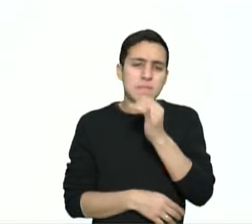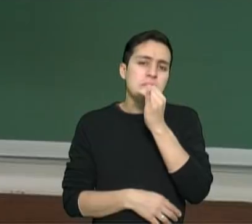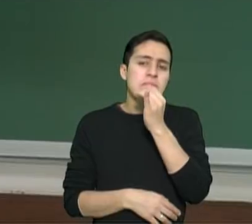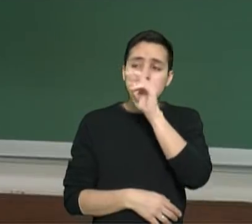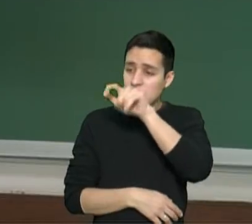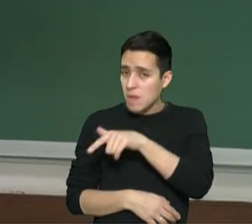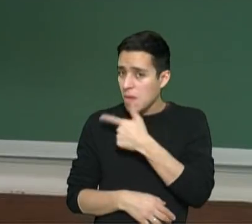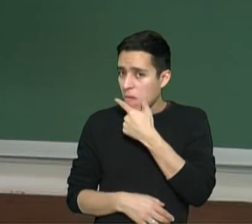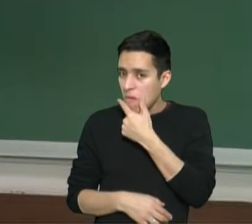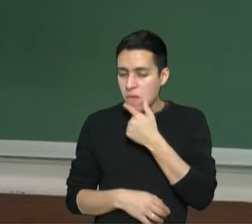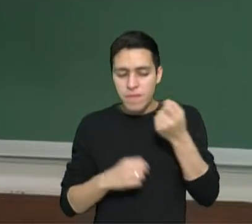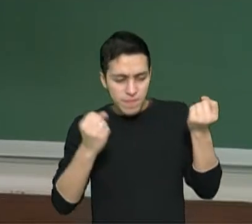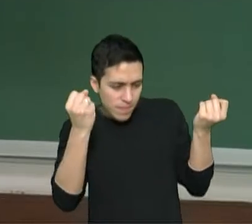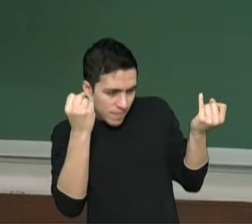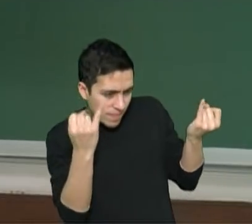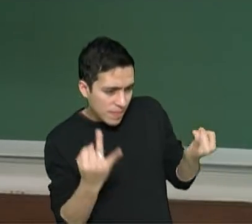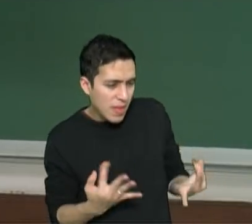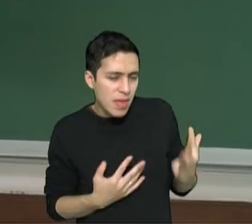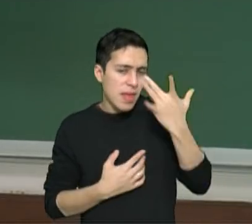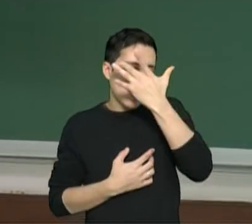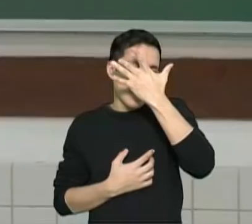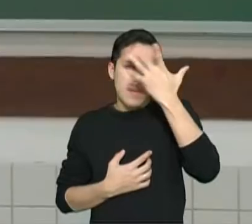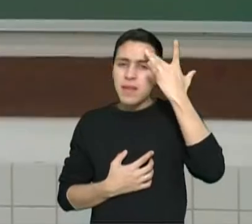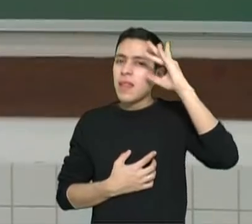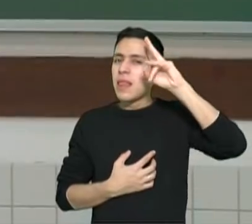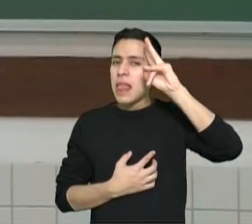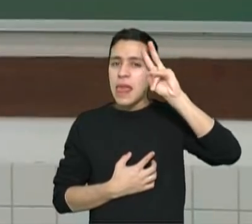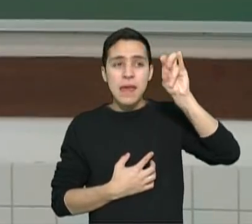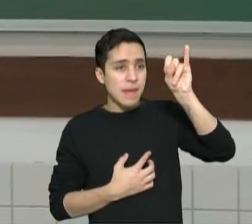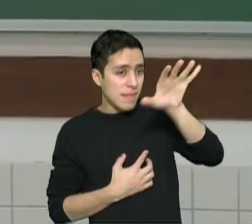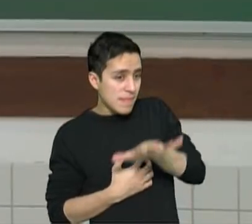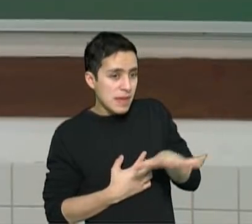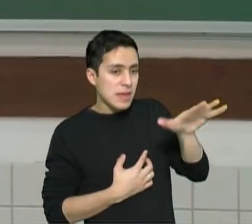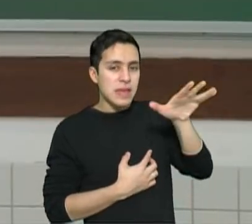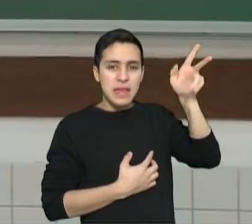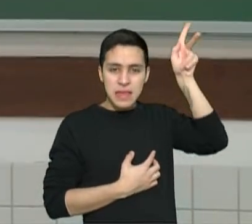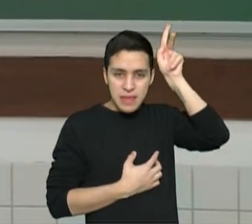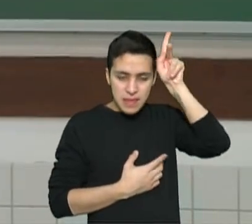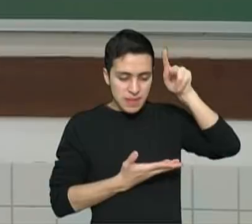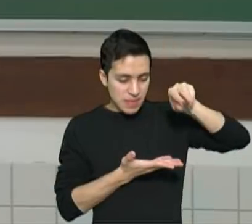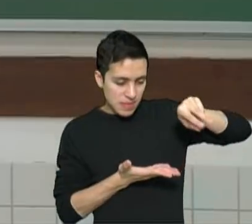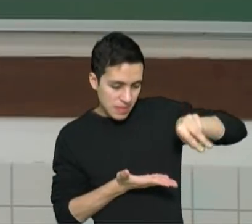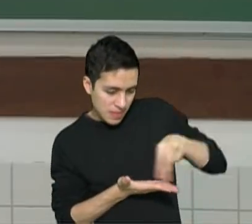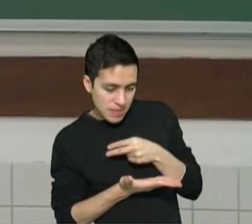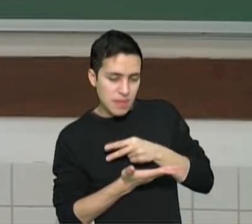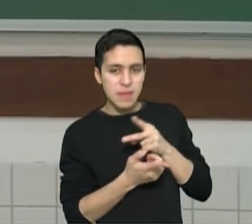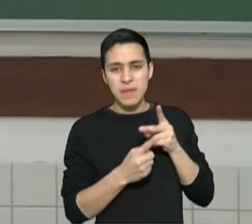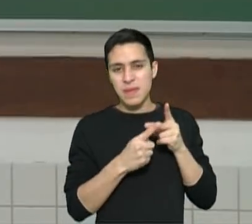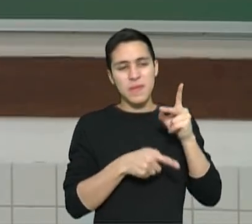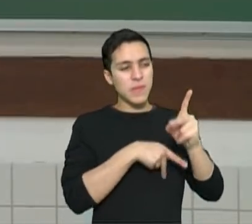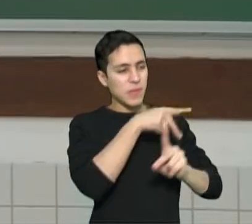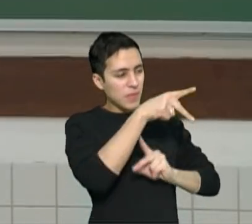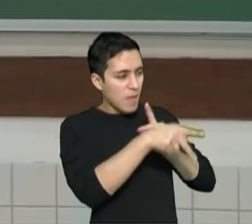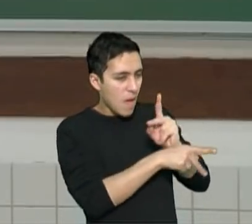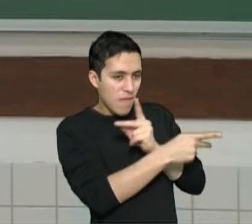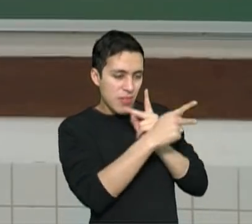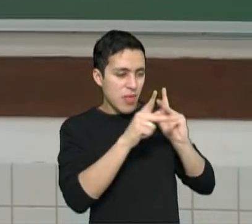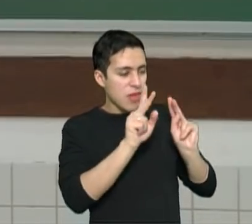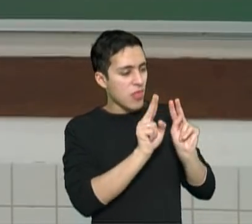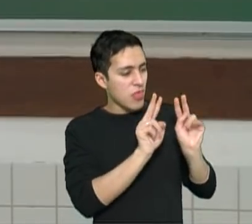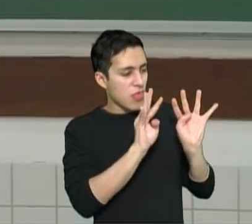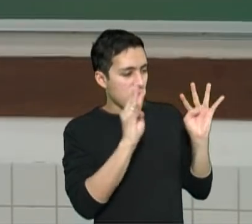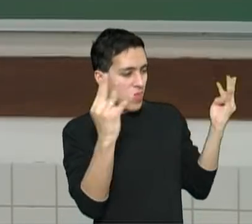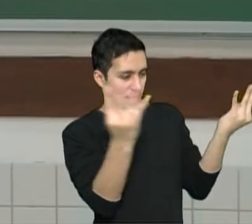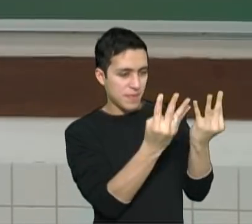ele retratava pessoas, lembra que a gente viu lá a imagem da Índia, né, da dança dos povos indígenas, a